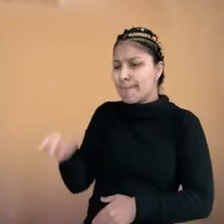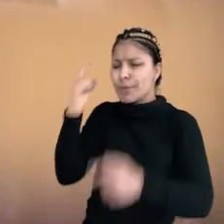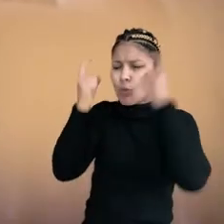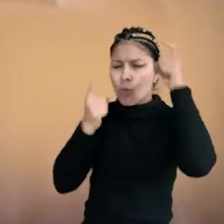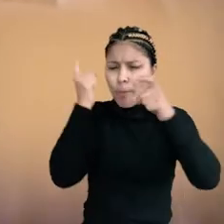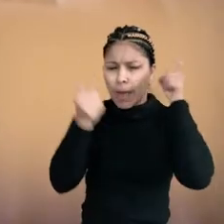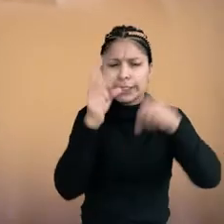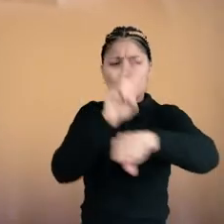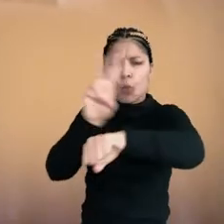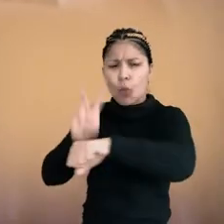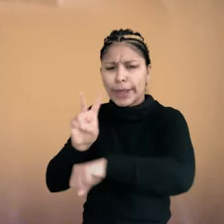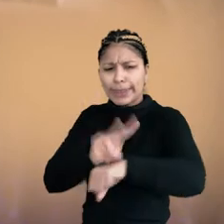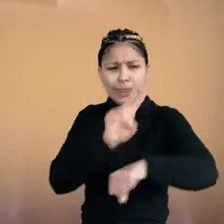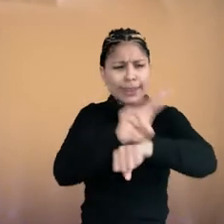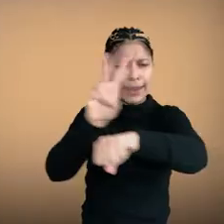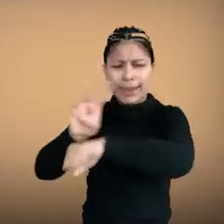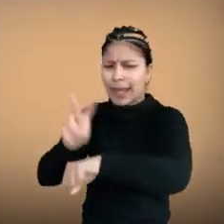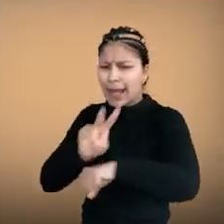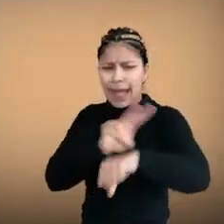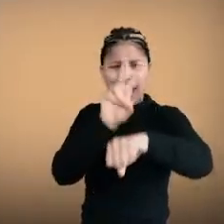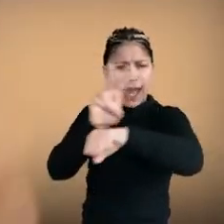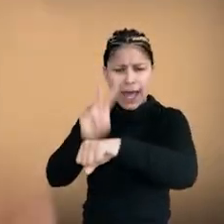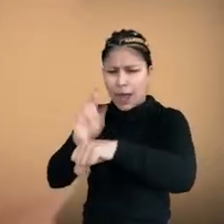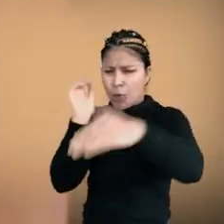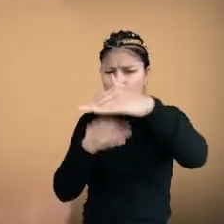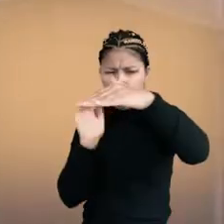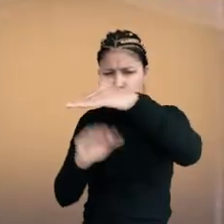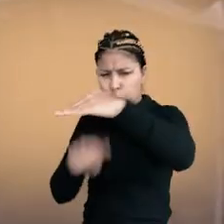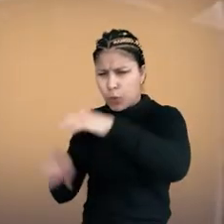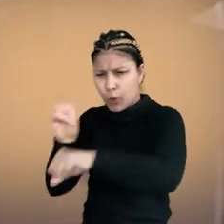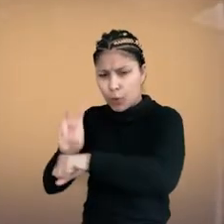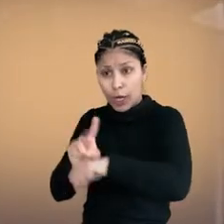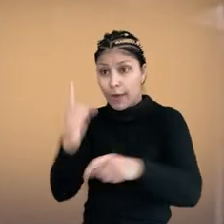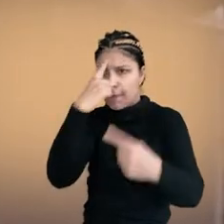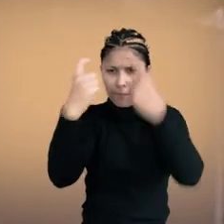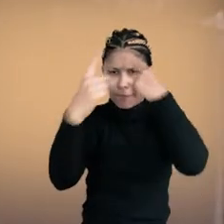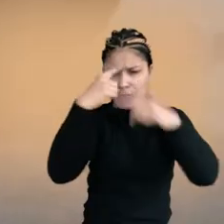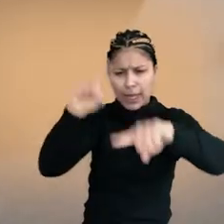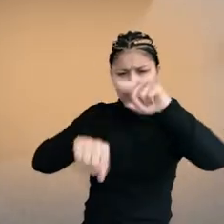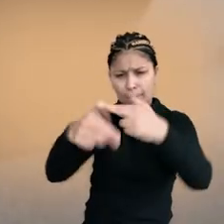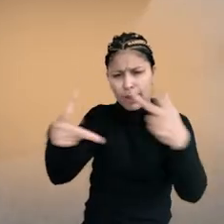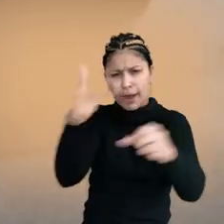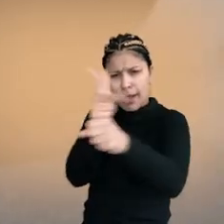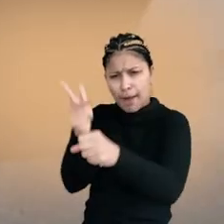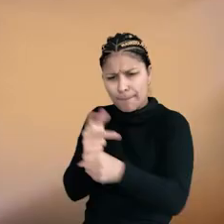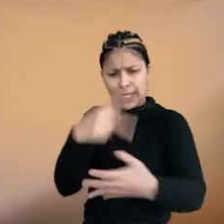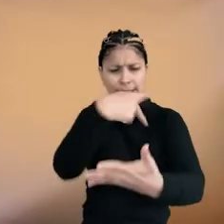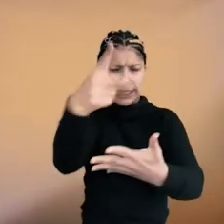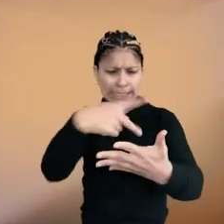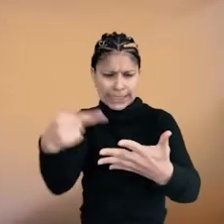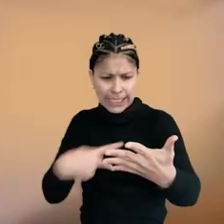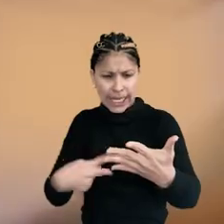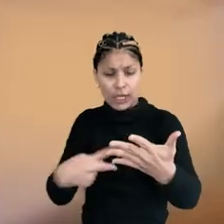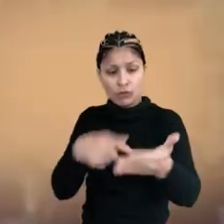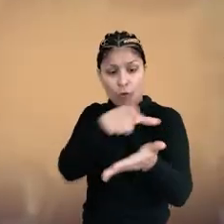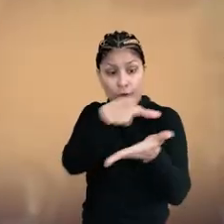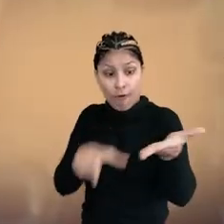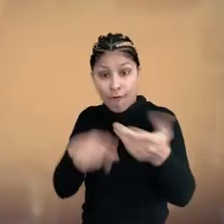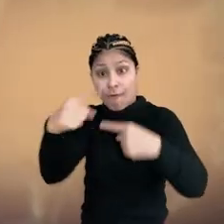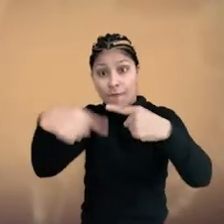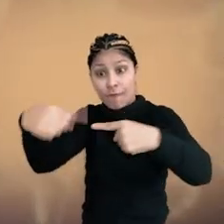homem preocupado com a preservação de todas as suas invencionices. Equipamentos, desenhos,